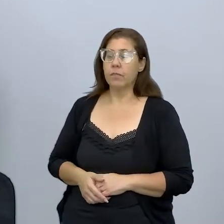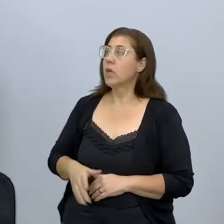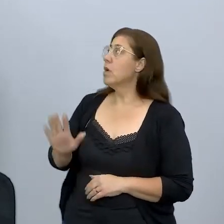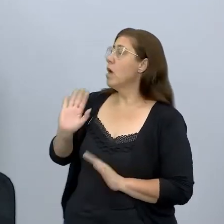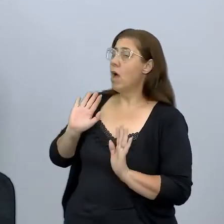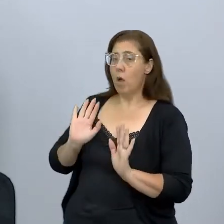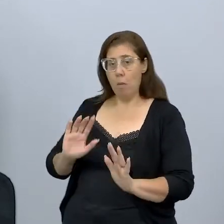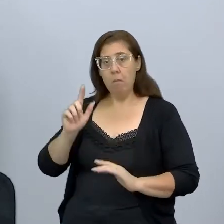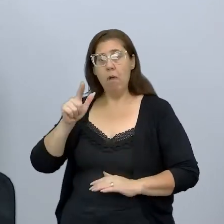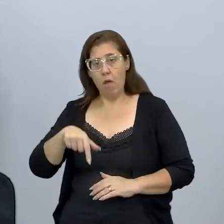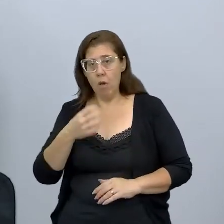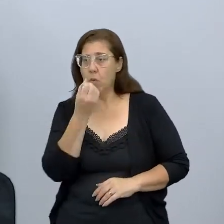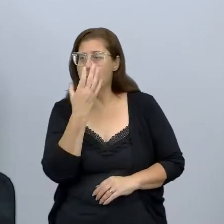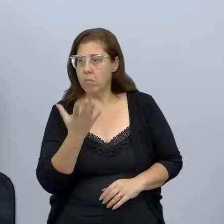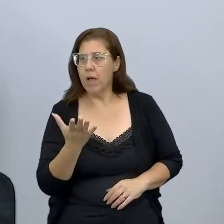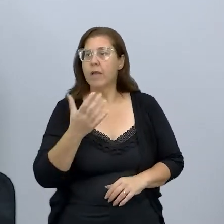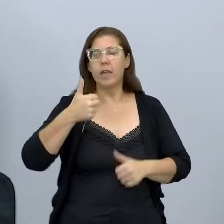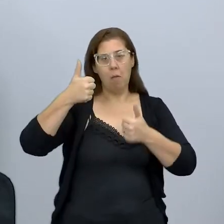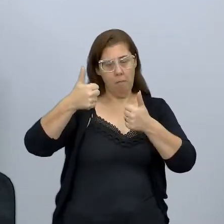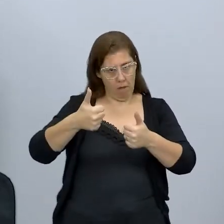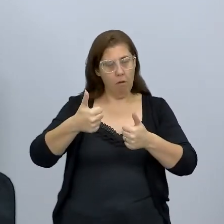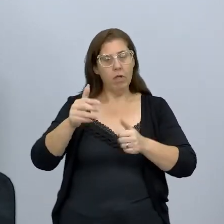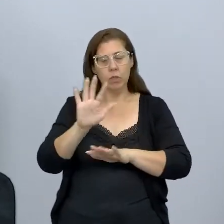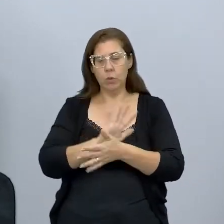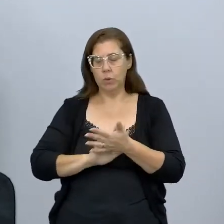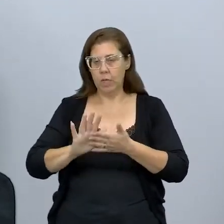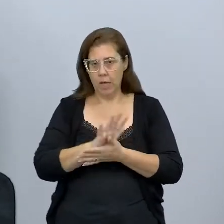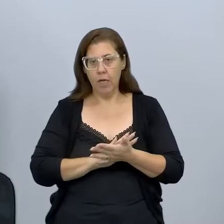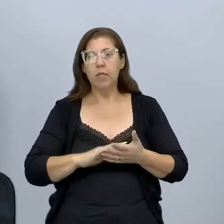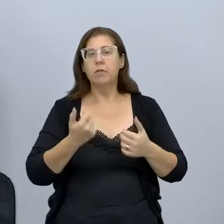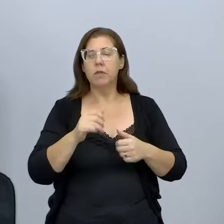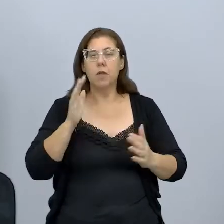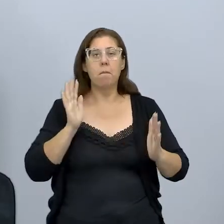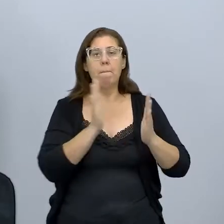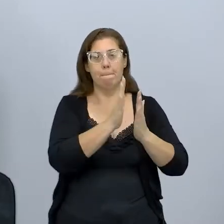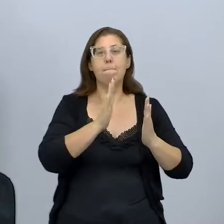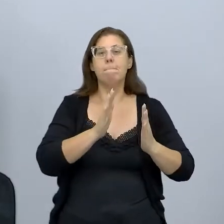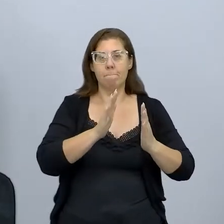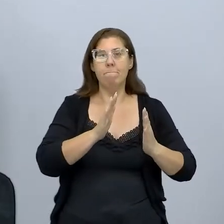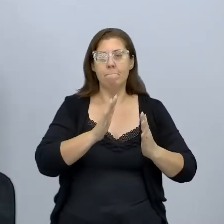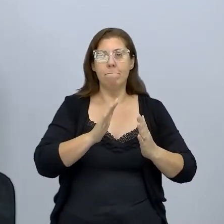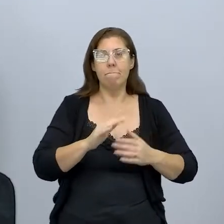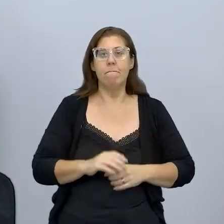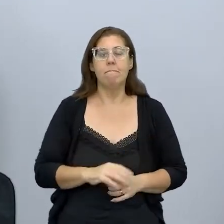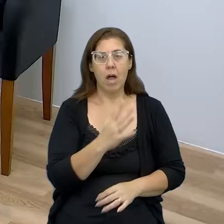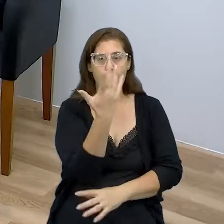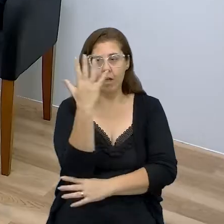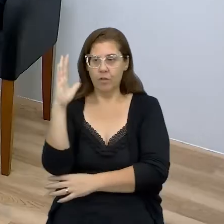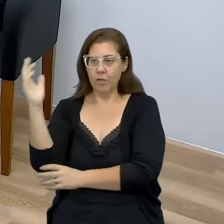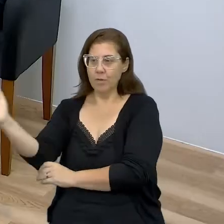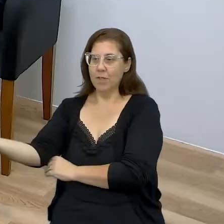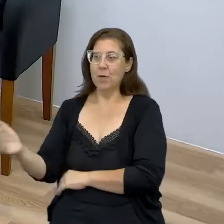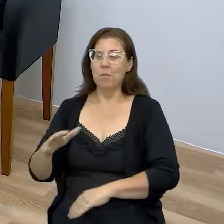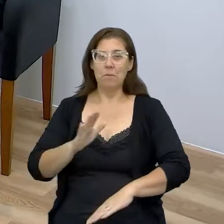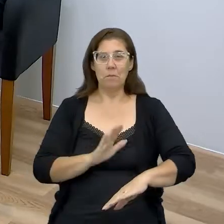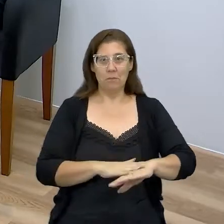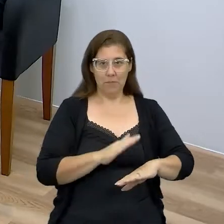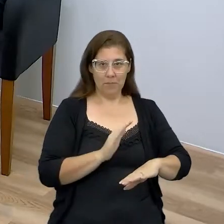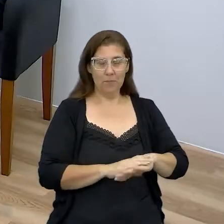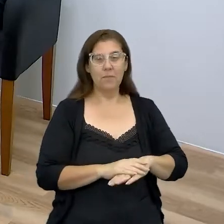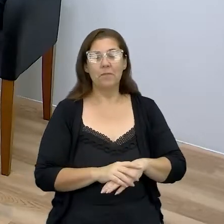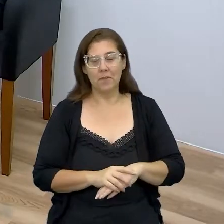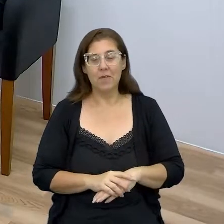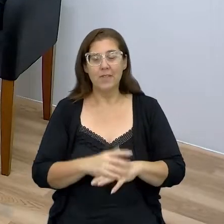Só que ela não é um bem que aparece do nada e a gente precisa fazer impacto ambiental, mexer nos recursos naturais, para a gente receber